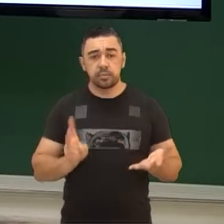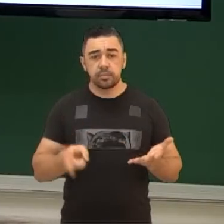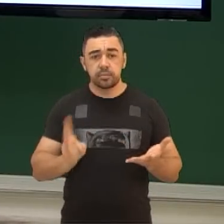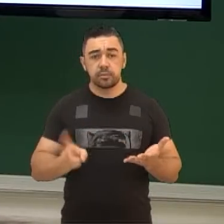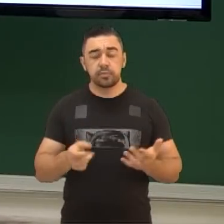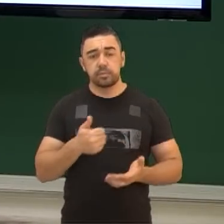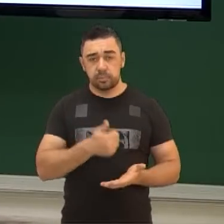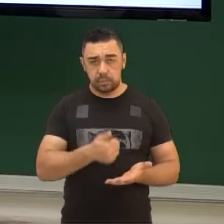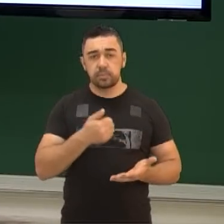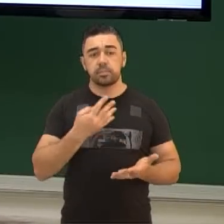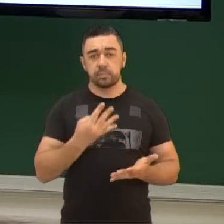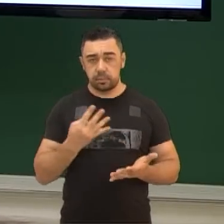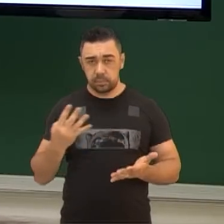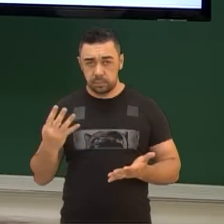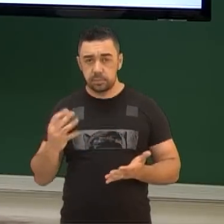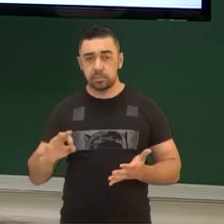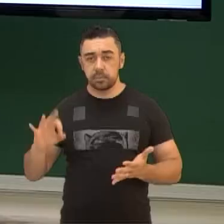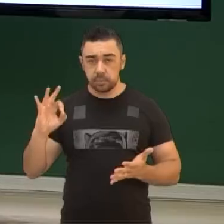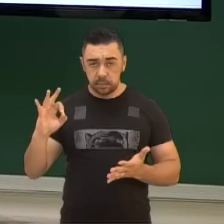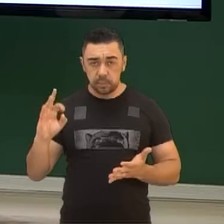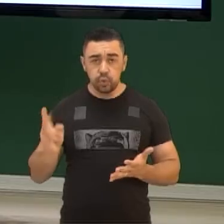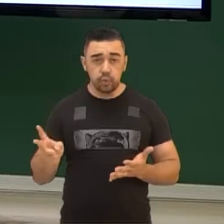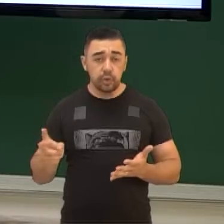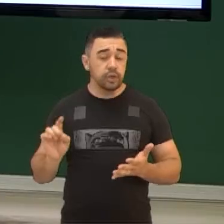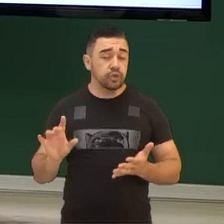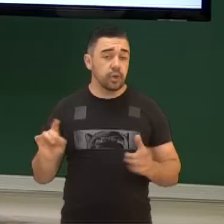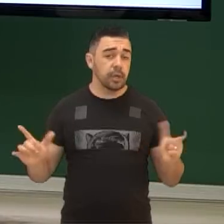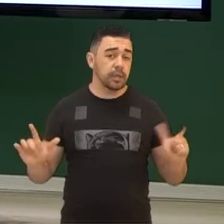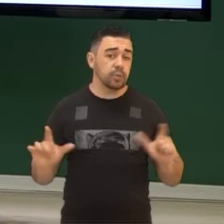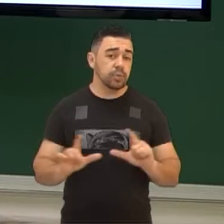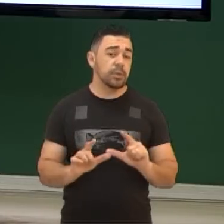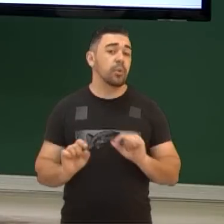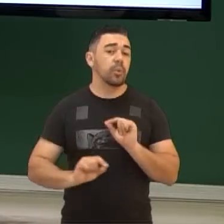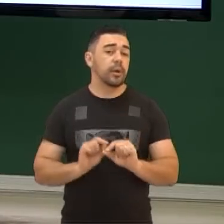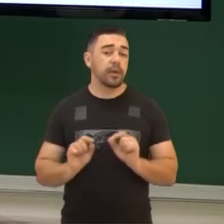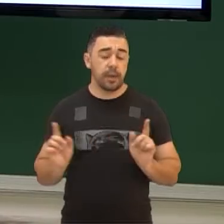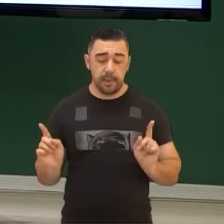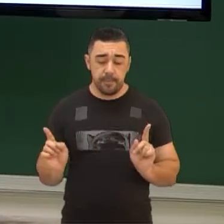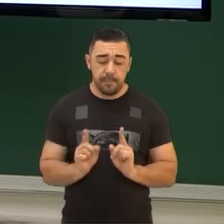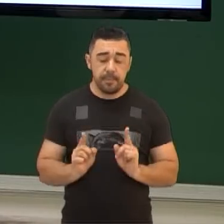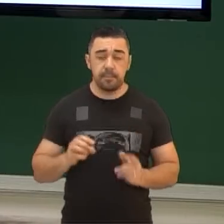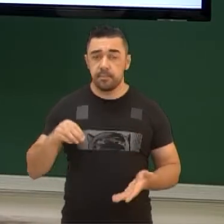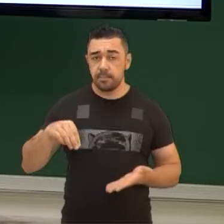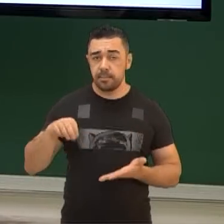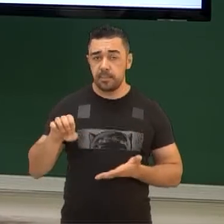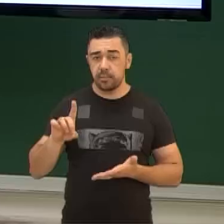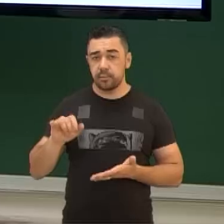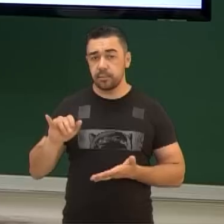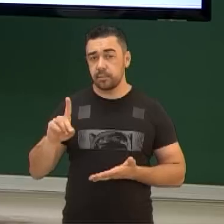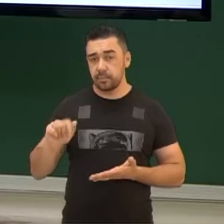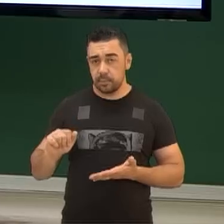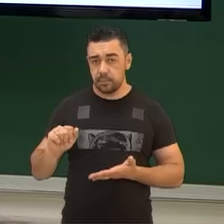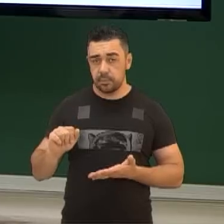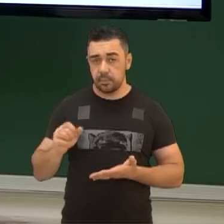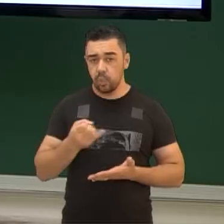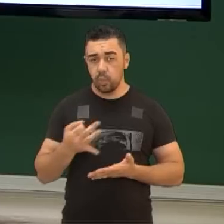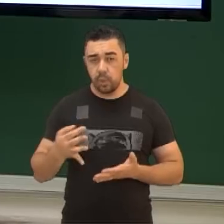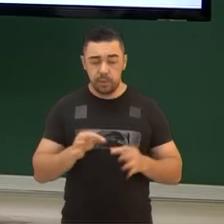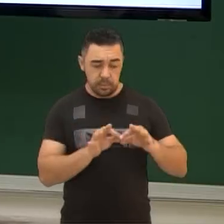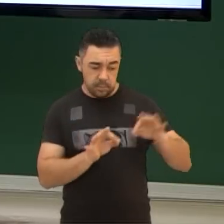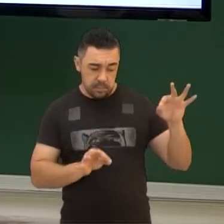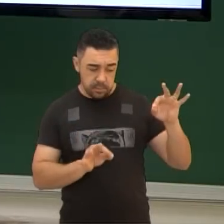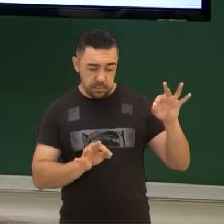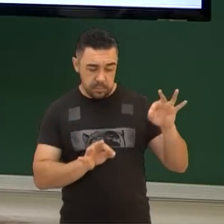fica a mesma, tá? O que aconteceu foi a redução das medidas, ó, que aqui era maiorzinho, aqui